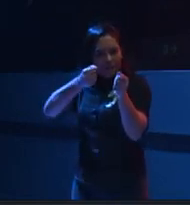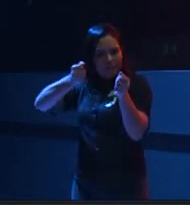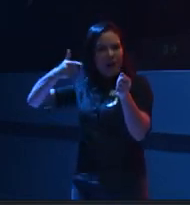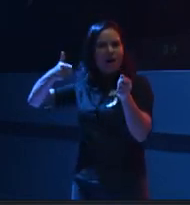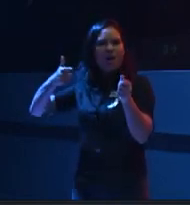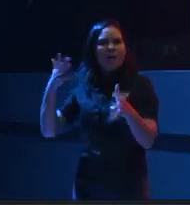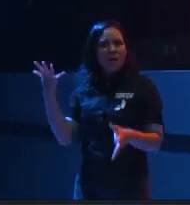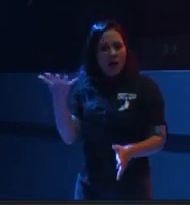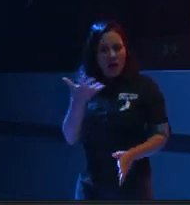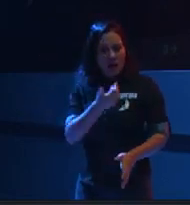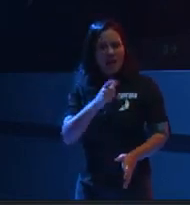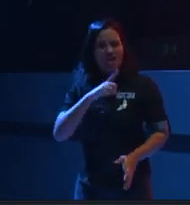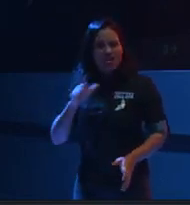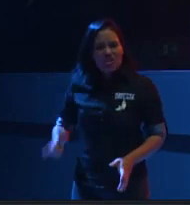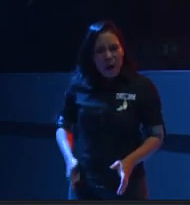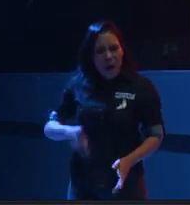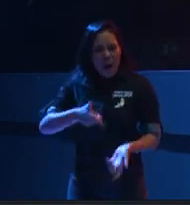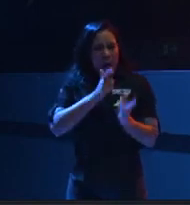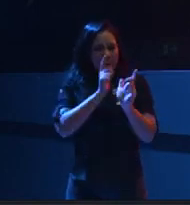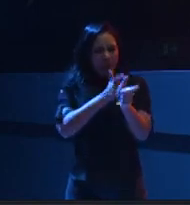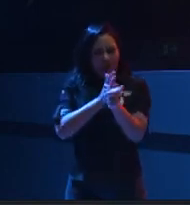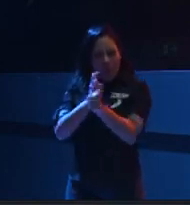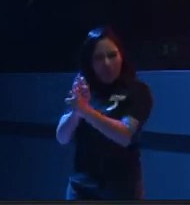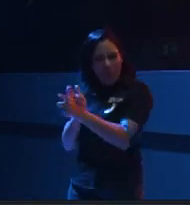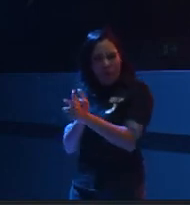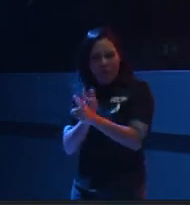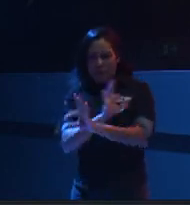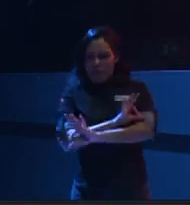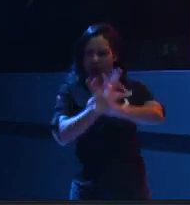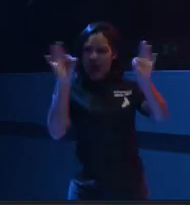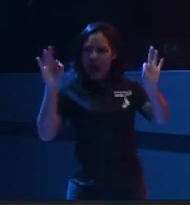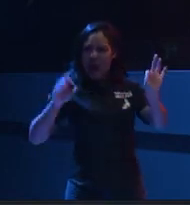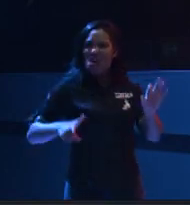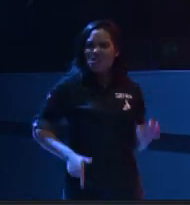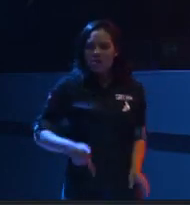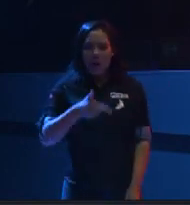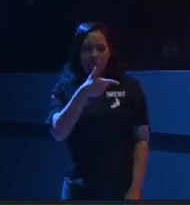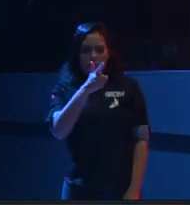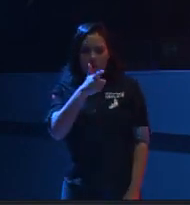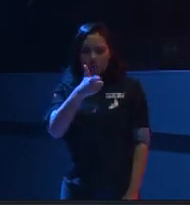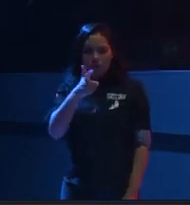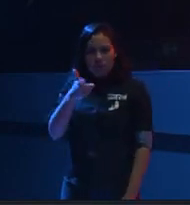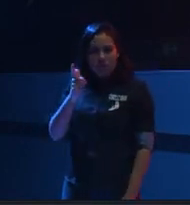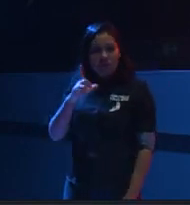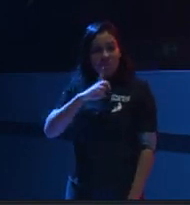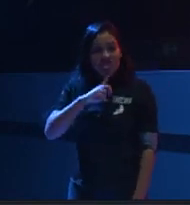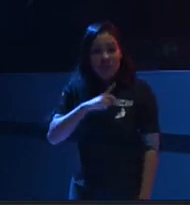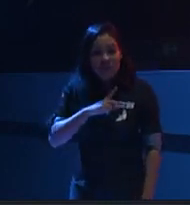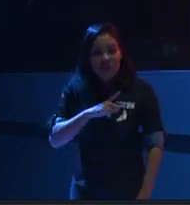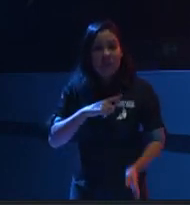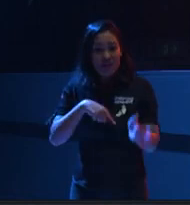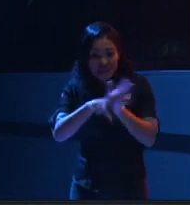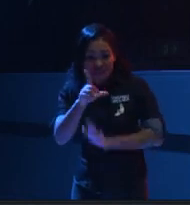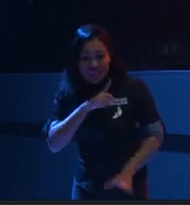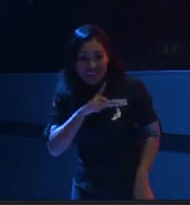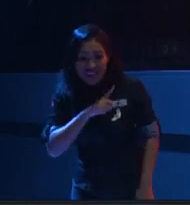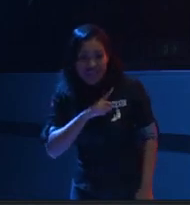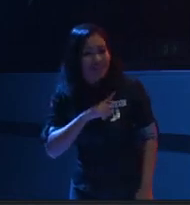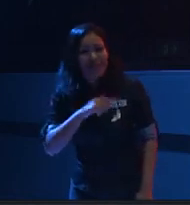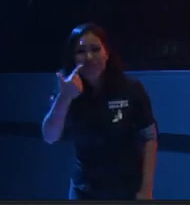ele tinha uma metralhadora ele tinha um revólver e uma pistola não quê que ele tinha uma